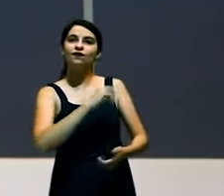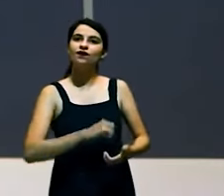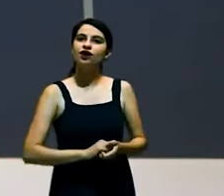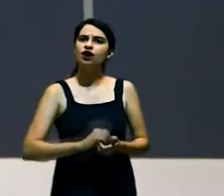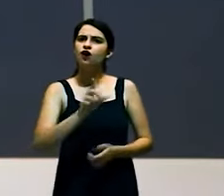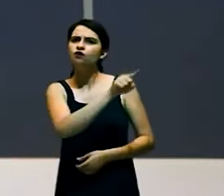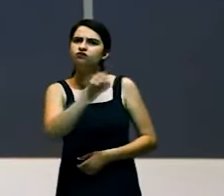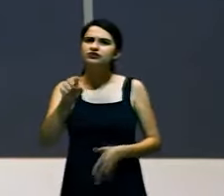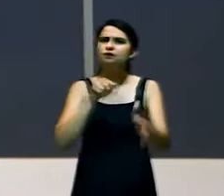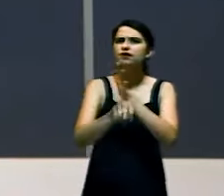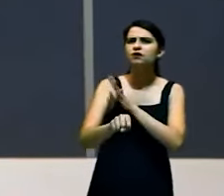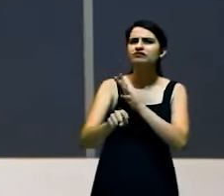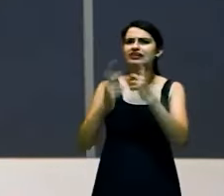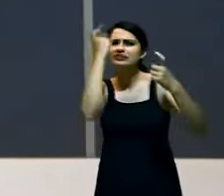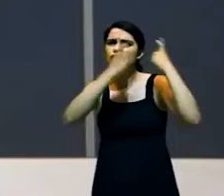correria,